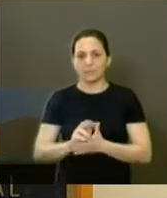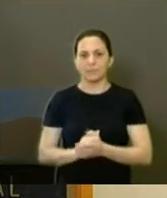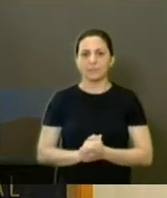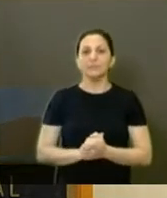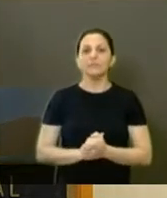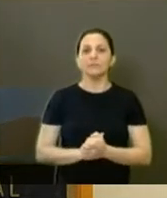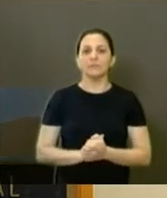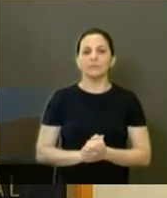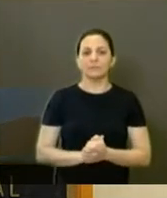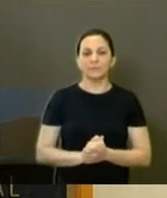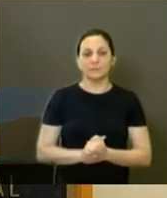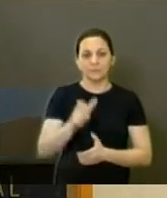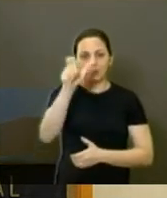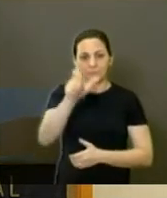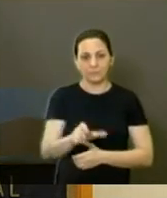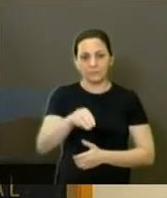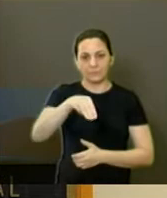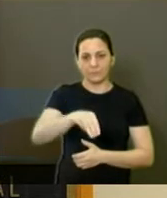Moacir de Freitas,